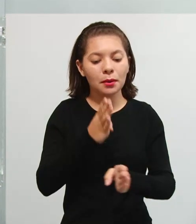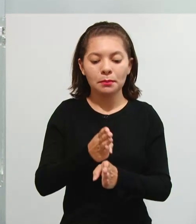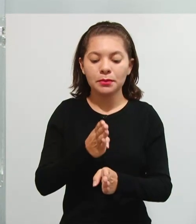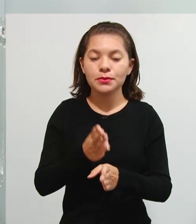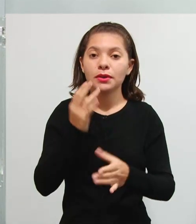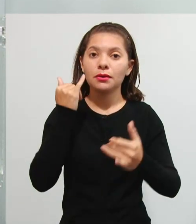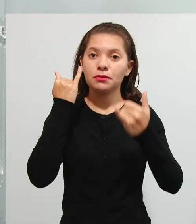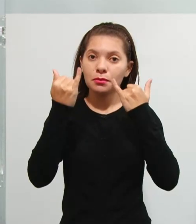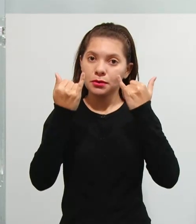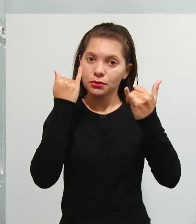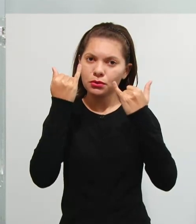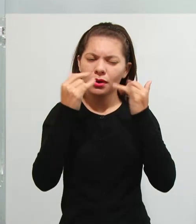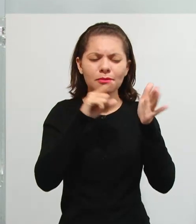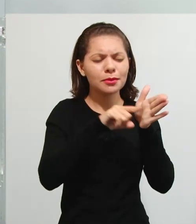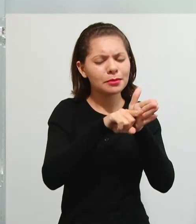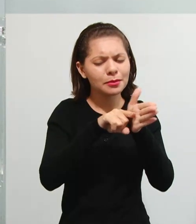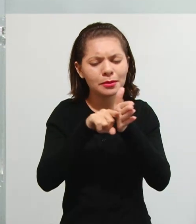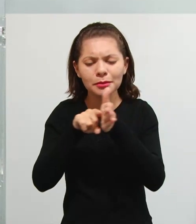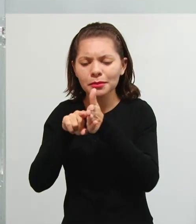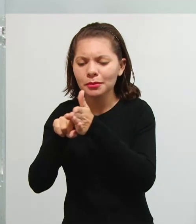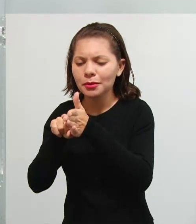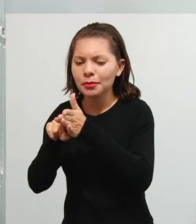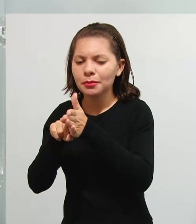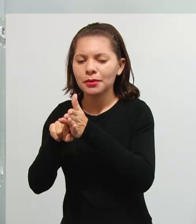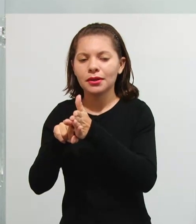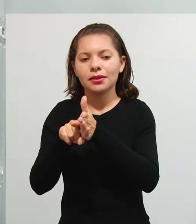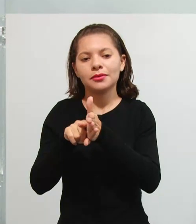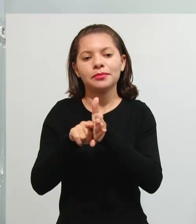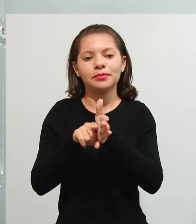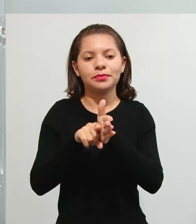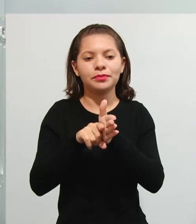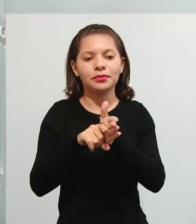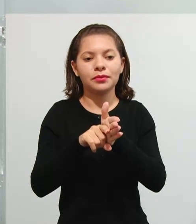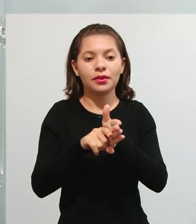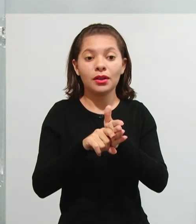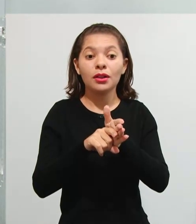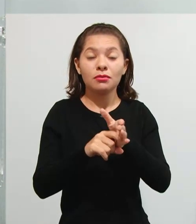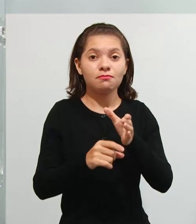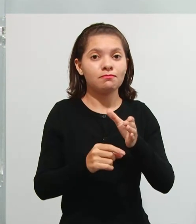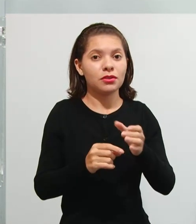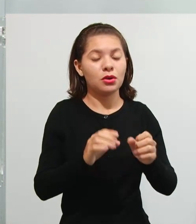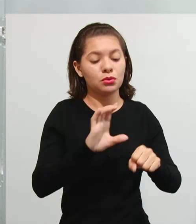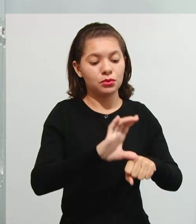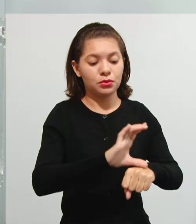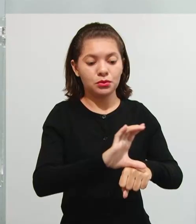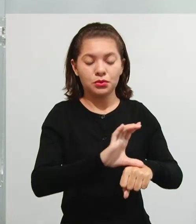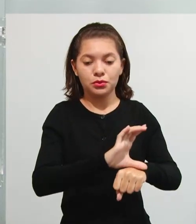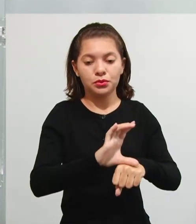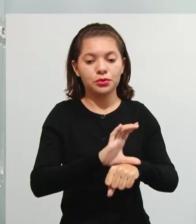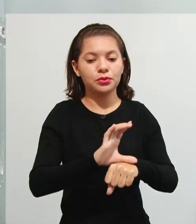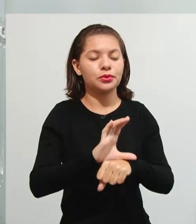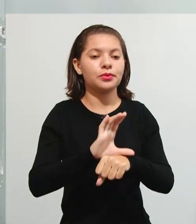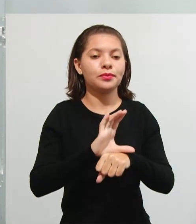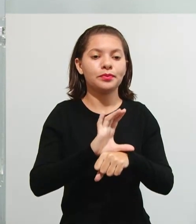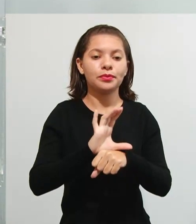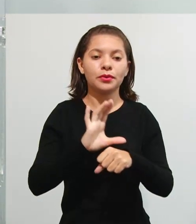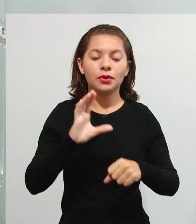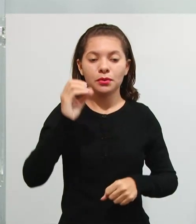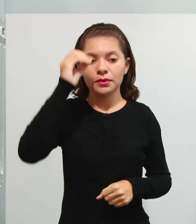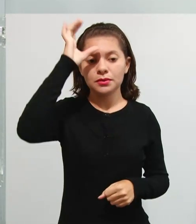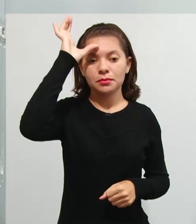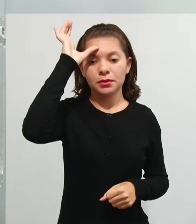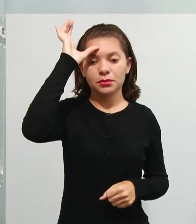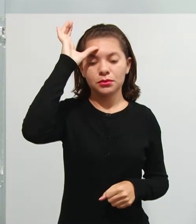informação, buscar ler os artigos, fazer novos cursos, né? Está muito ligado ao conhecimento